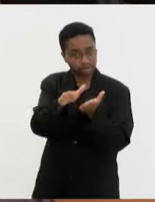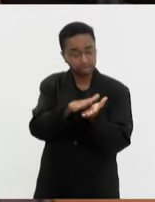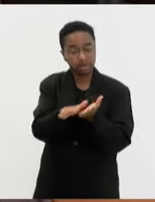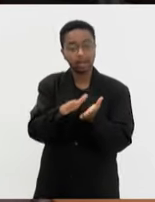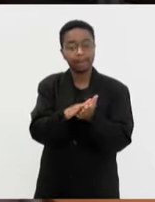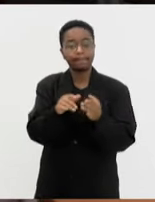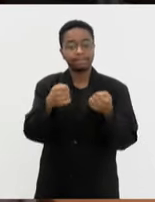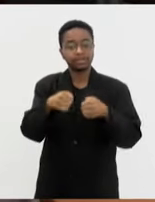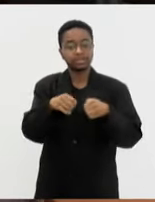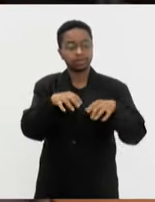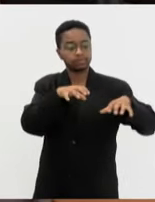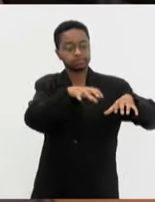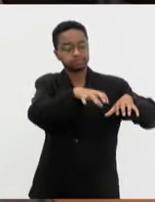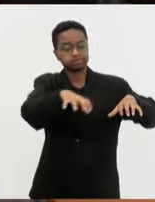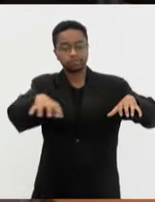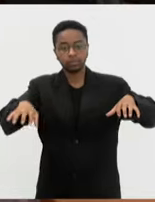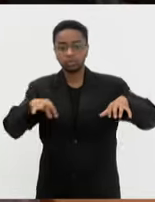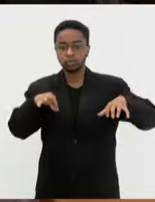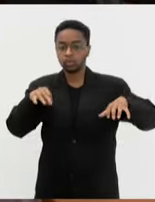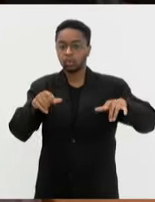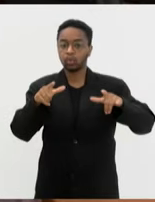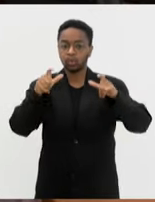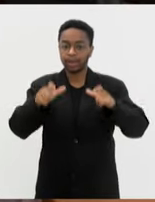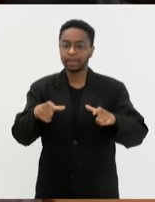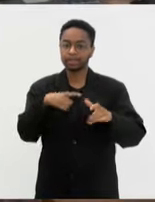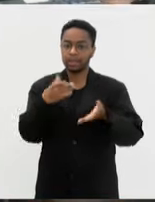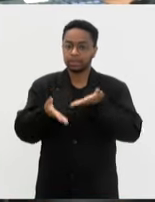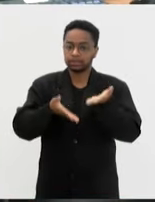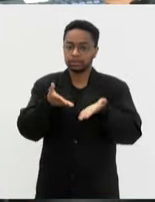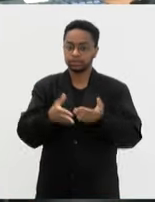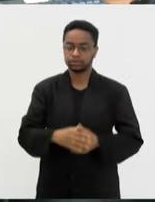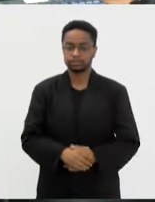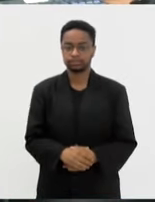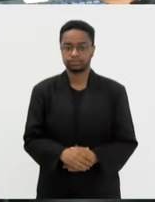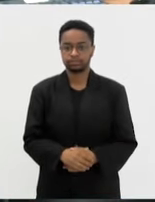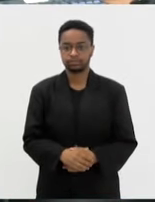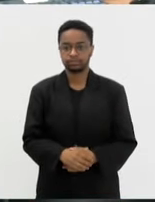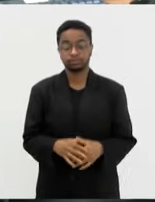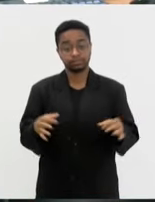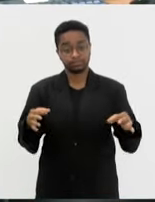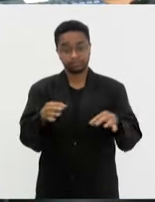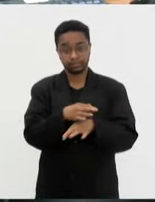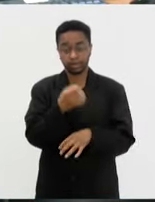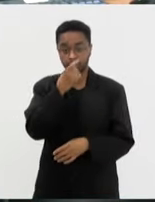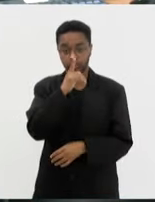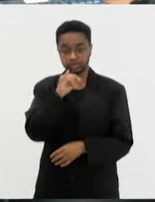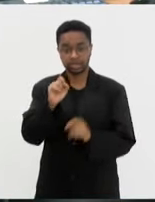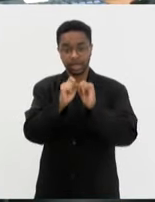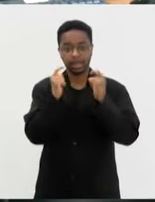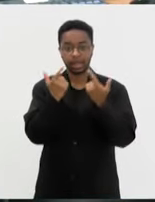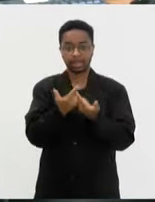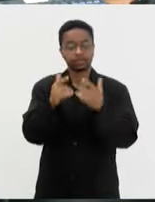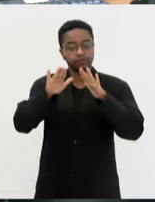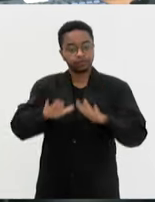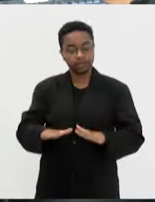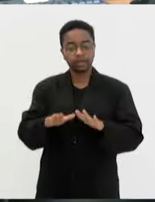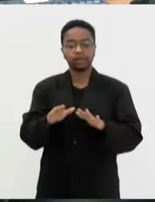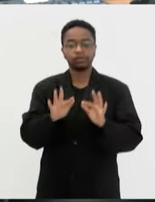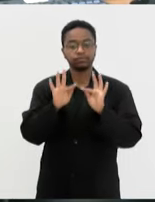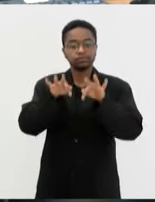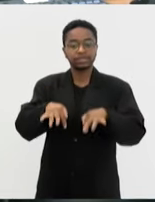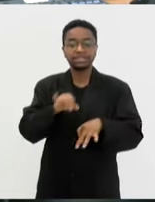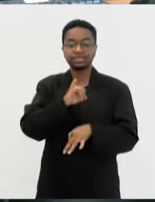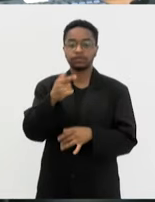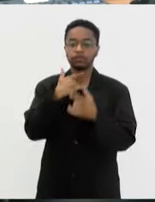vai ser todos os postos de vistoria, vai ter esse atendimento. É isso, gente. O Bom Dia Alerge fica por aqui. Se você quiser